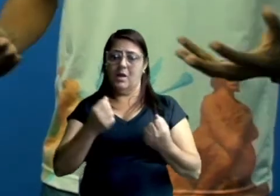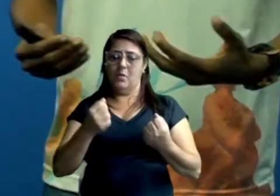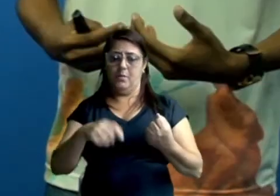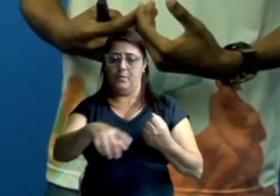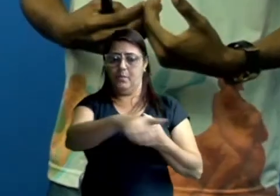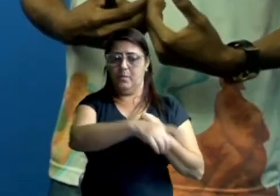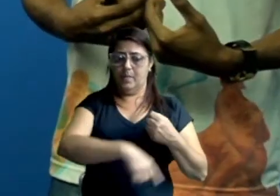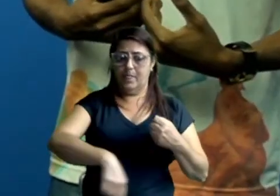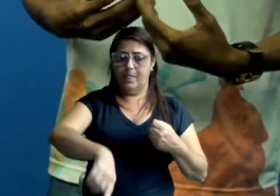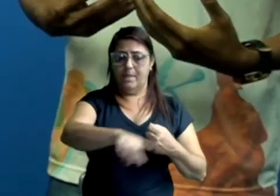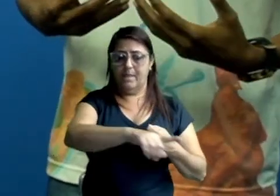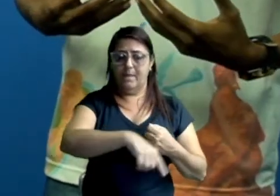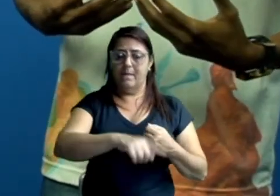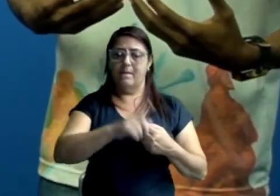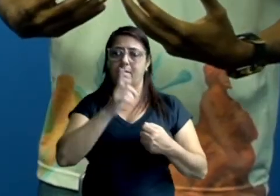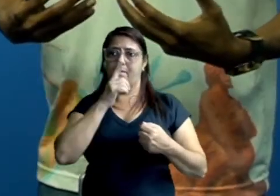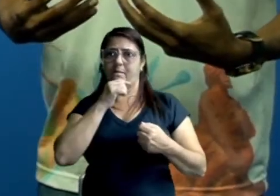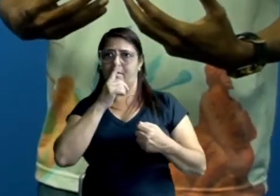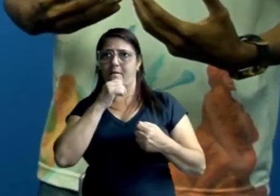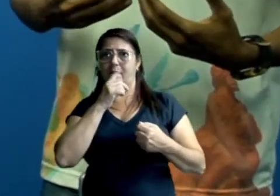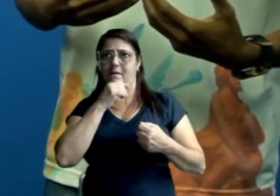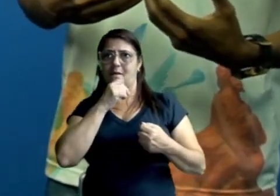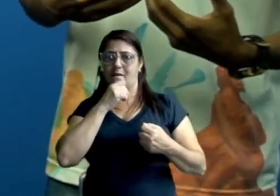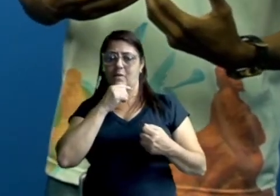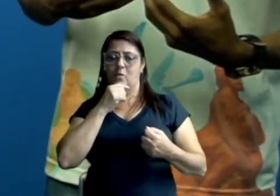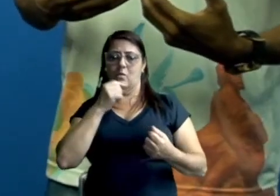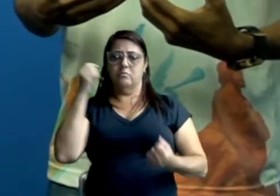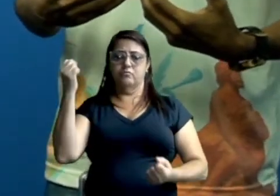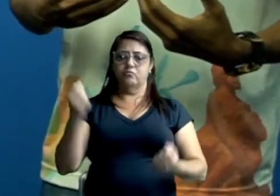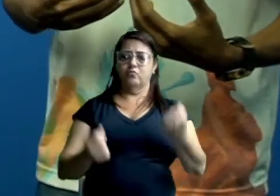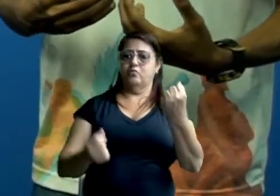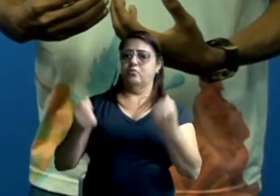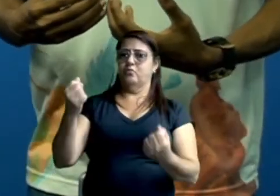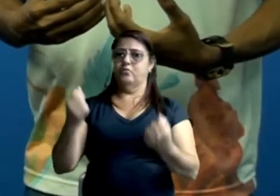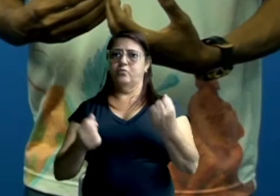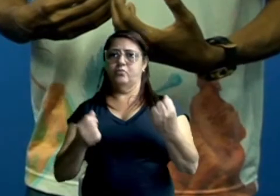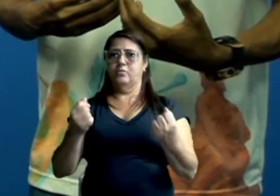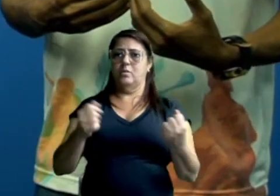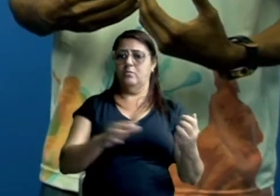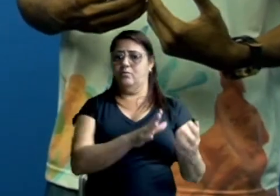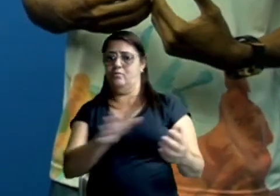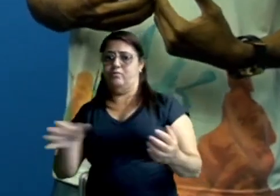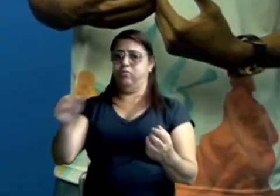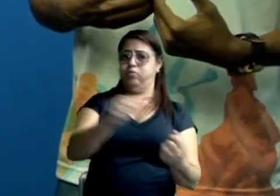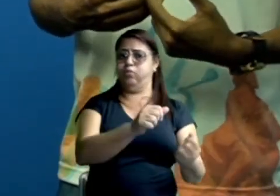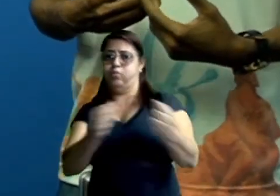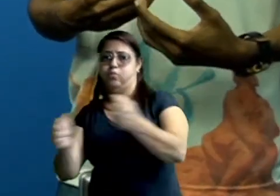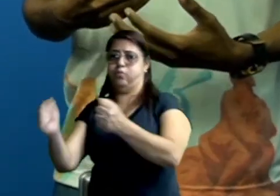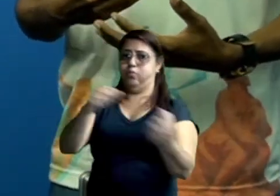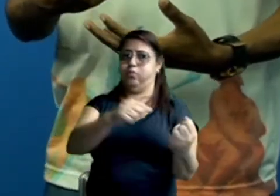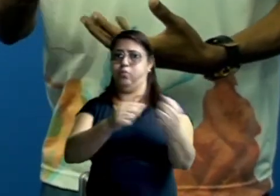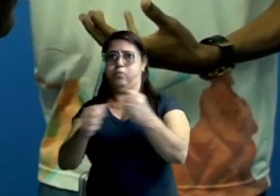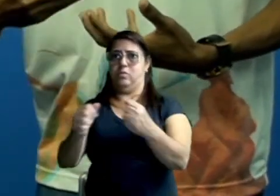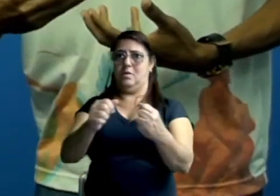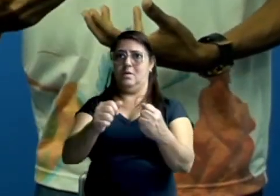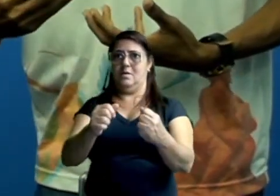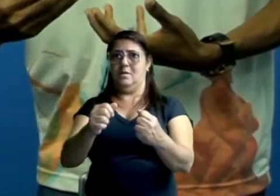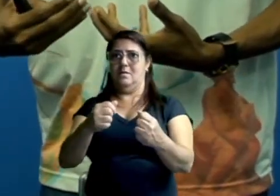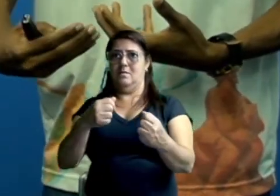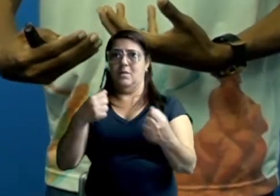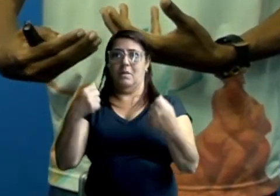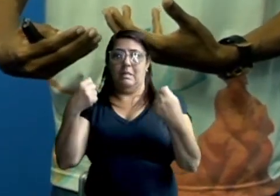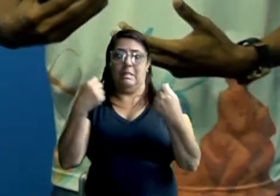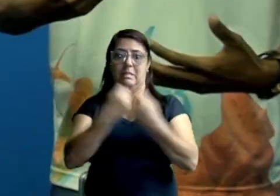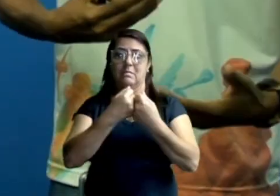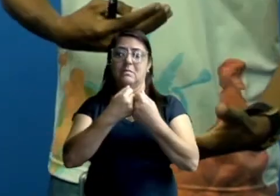d'água, um alagamento, e você vê que ele perde um pouco de estabilidade, é justamente porque não tem um atrito